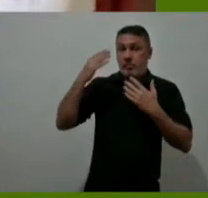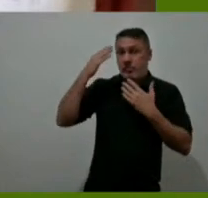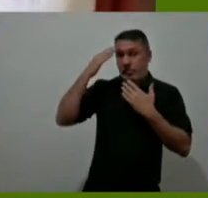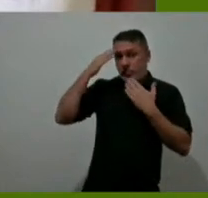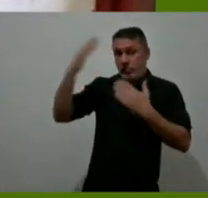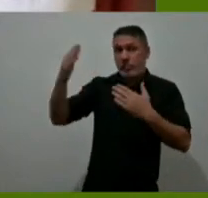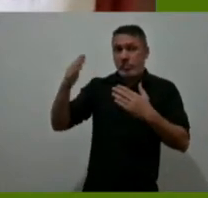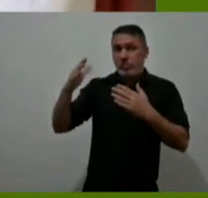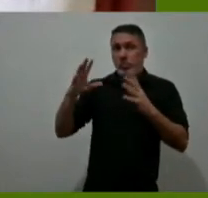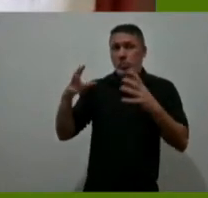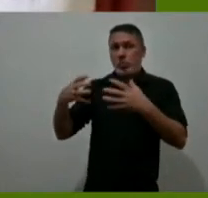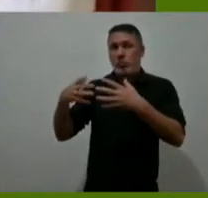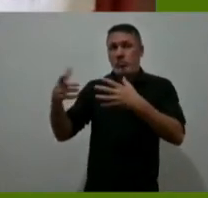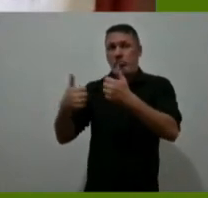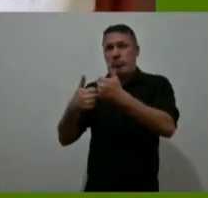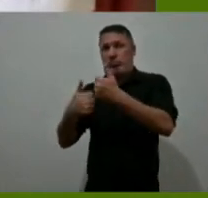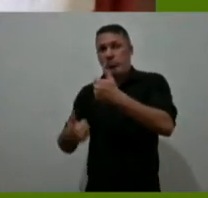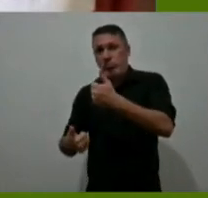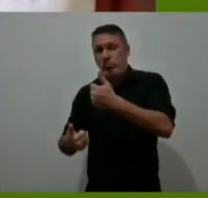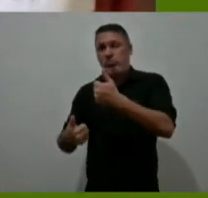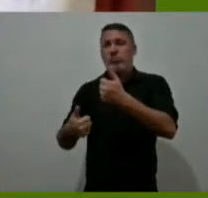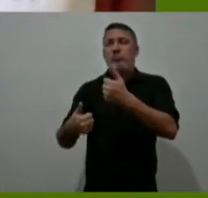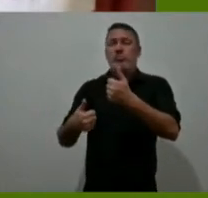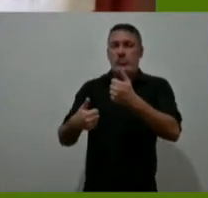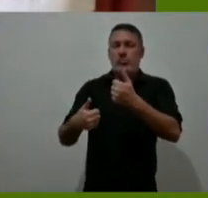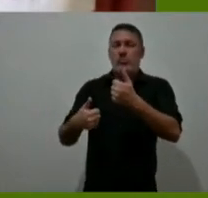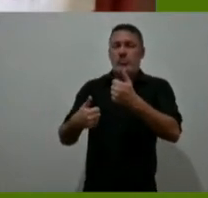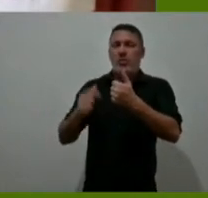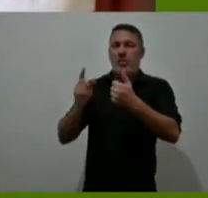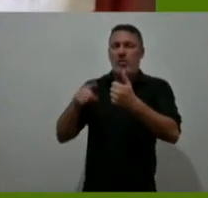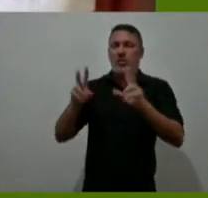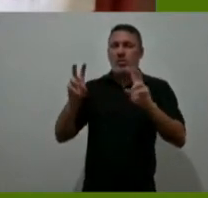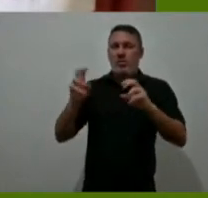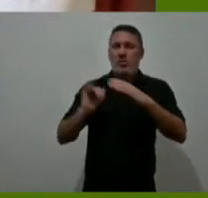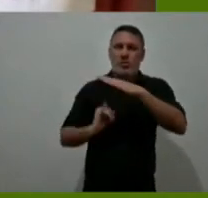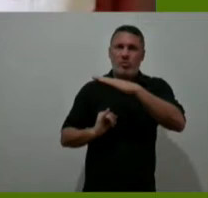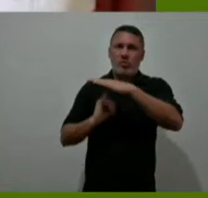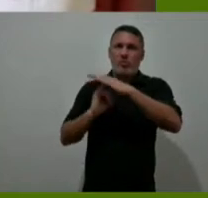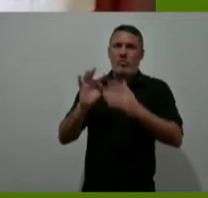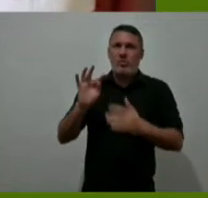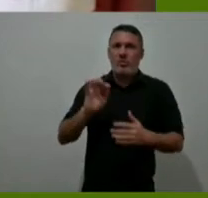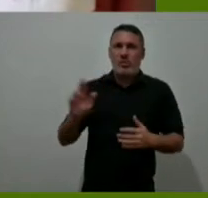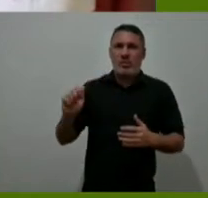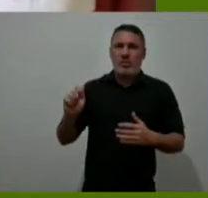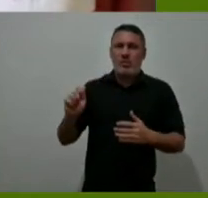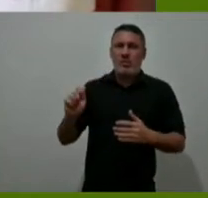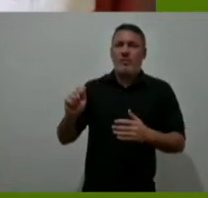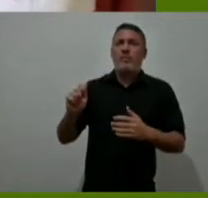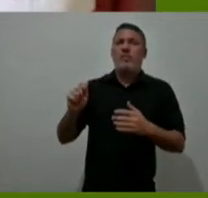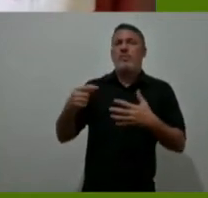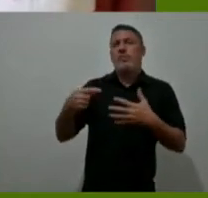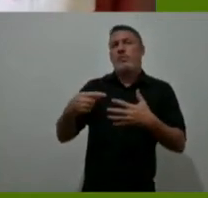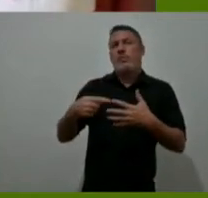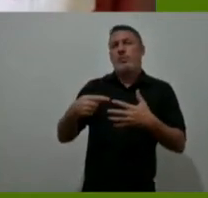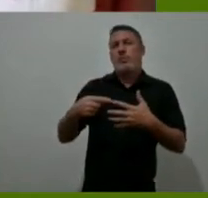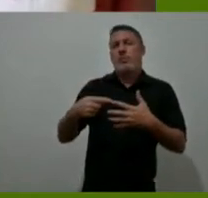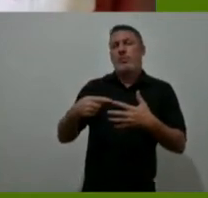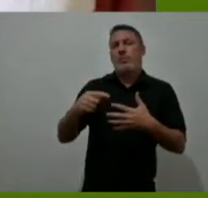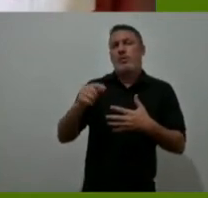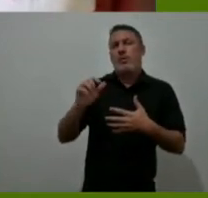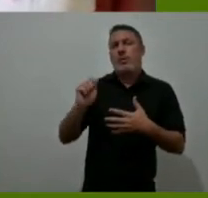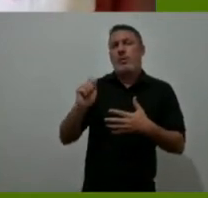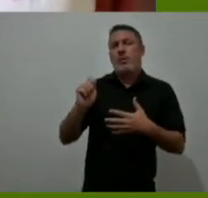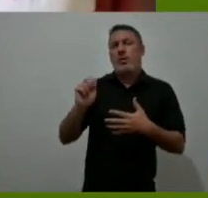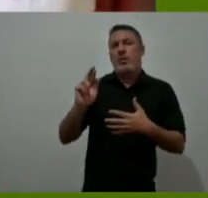nosso conselho diretor, composta principalmente pelo José Armando Campos Melo, Campos, e o Robinson